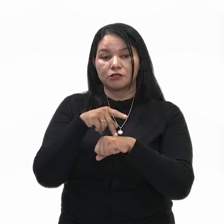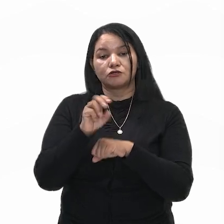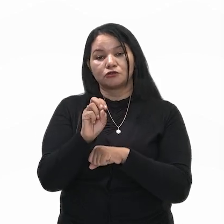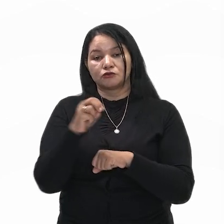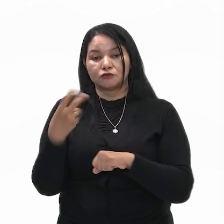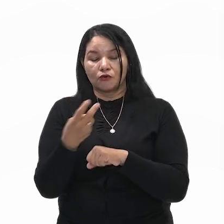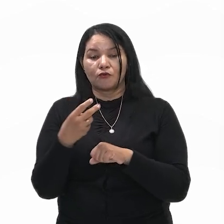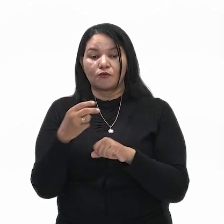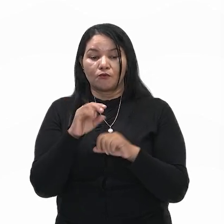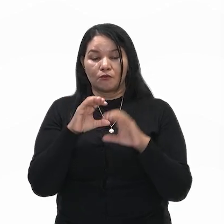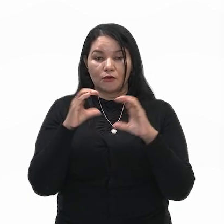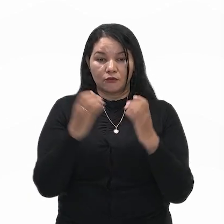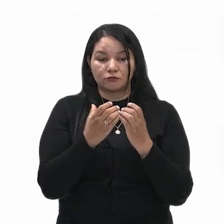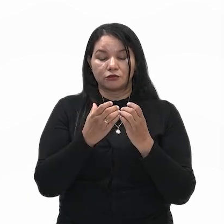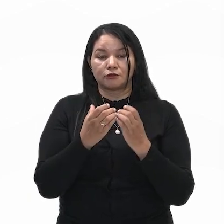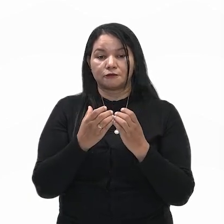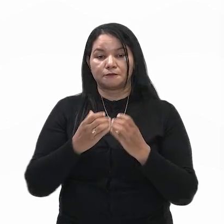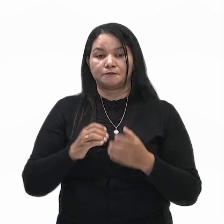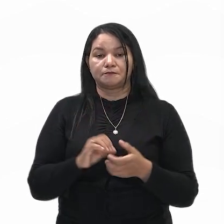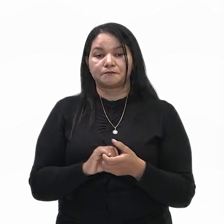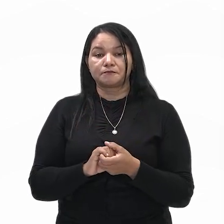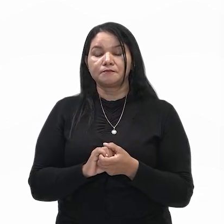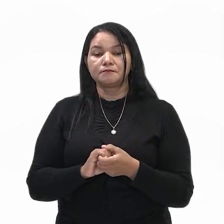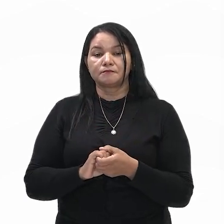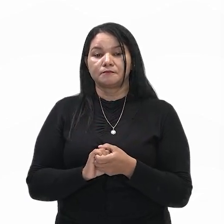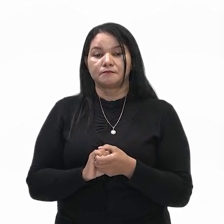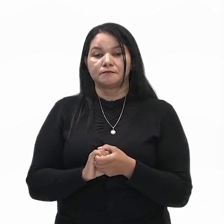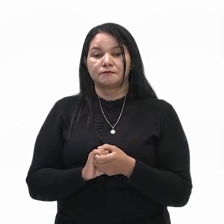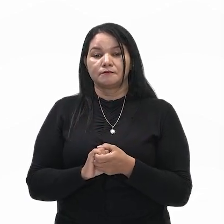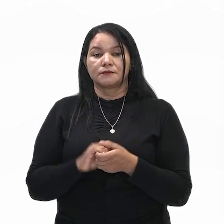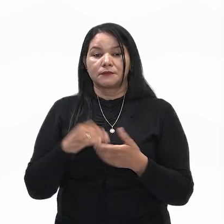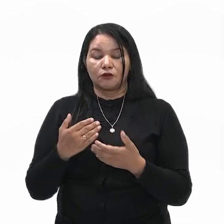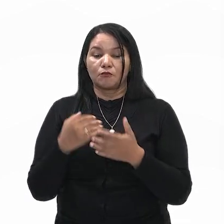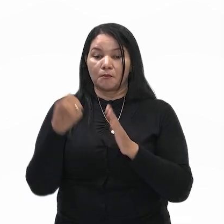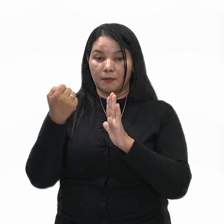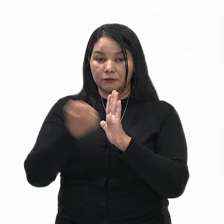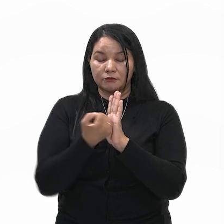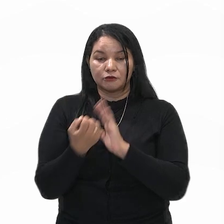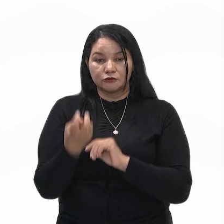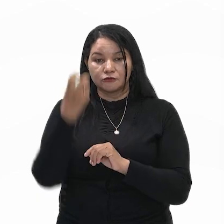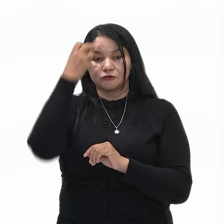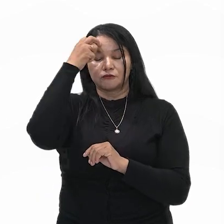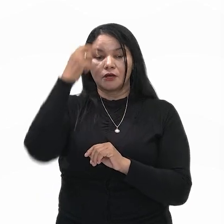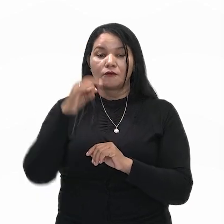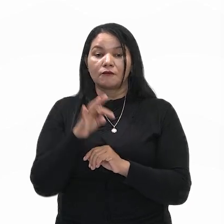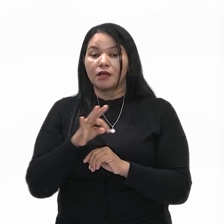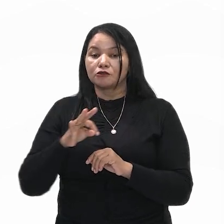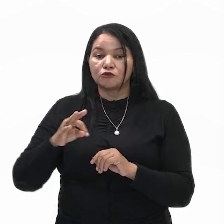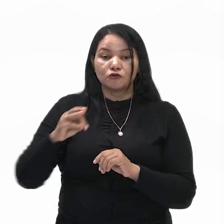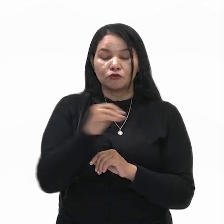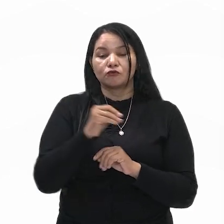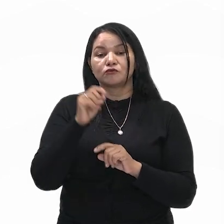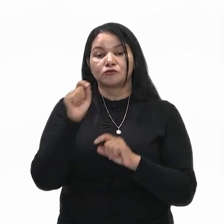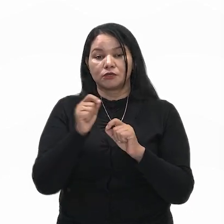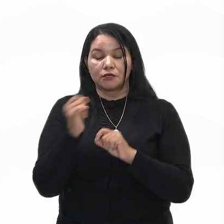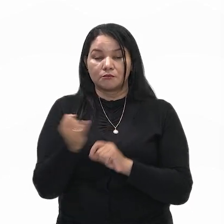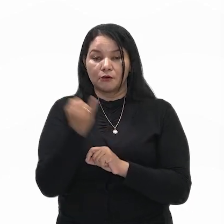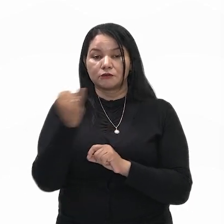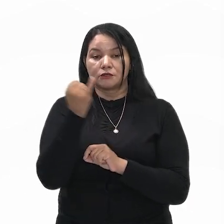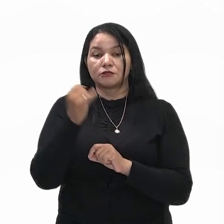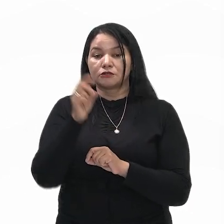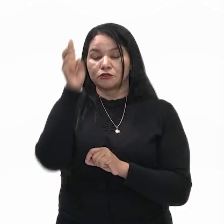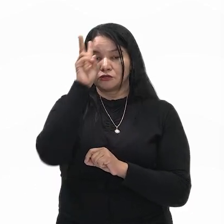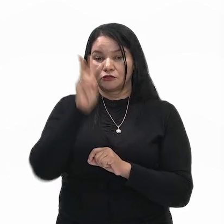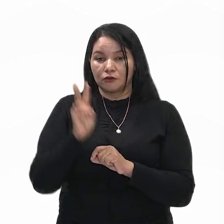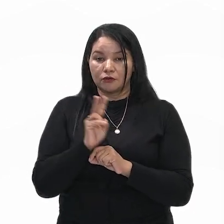pequena comunidade. Veja só aqui, o patrimônio cultural é tudo aquilo que possui importância histórica